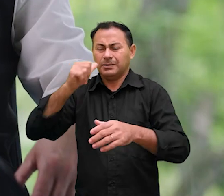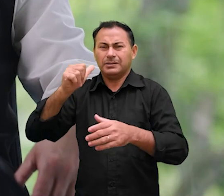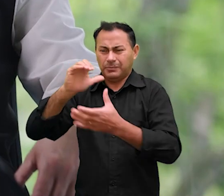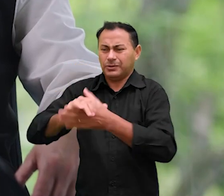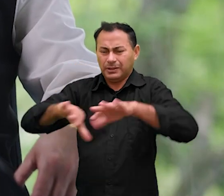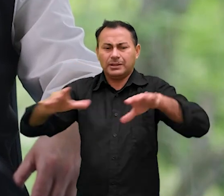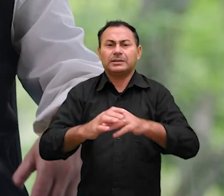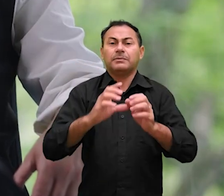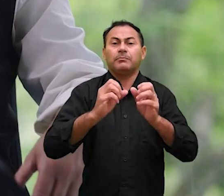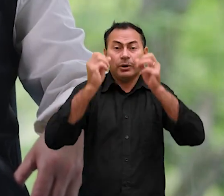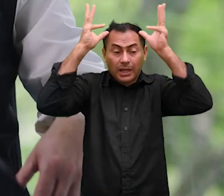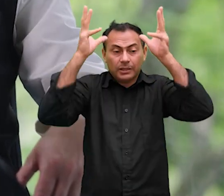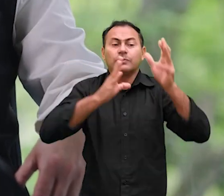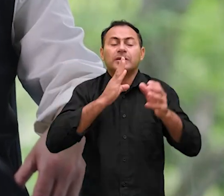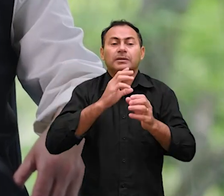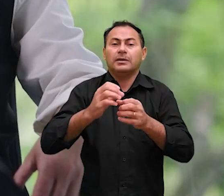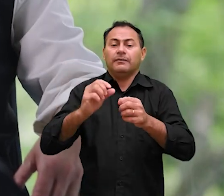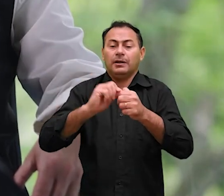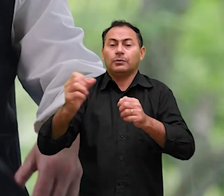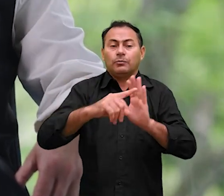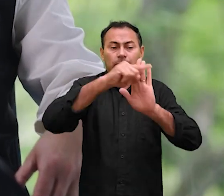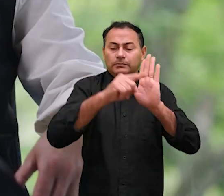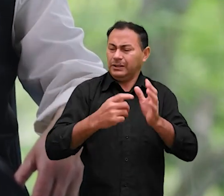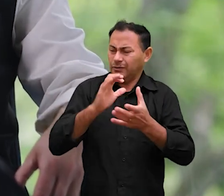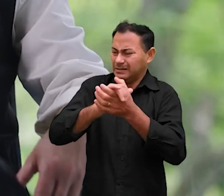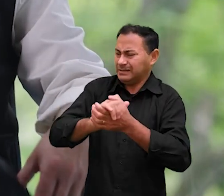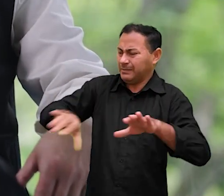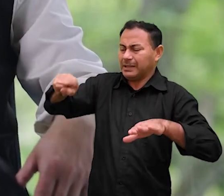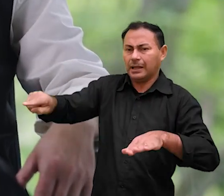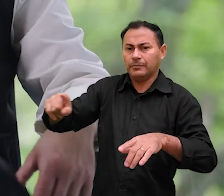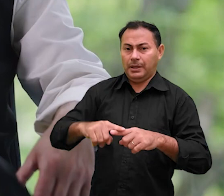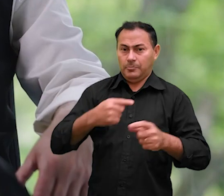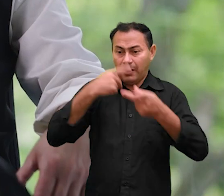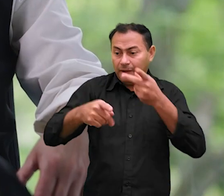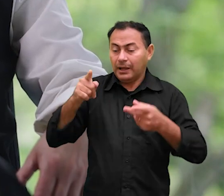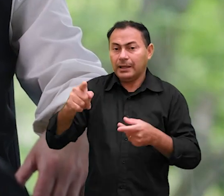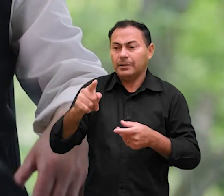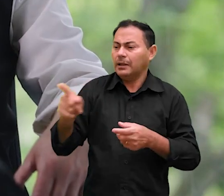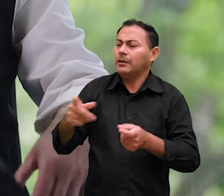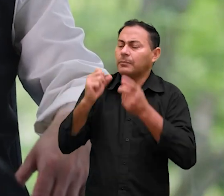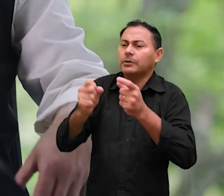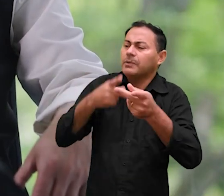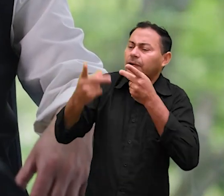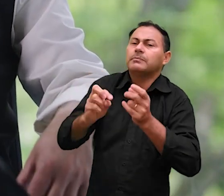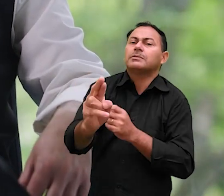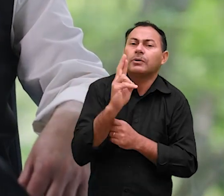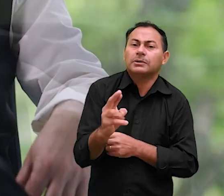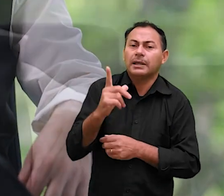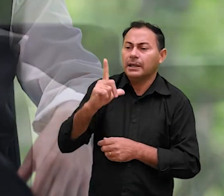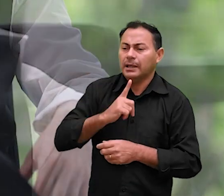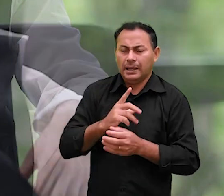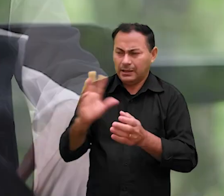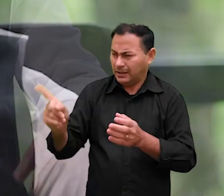conhecesse, faria um novo mandamento. Ela é impossível. Eu vou me separar dela. Se eu disser a ele, me responde uma coisa.